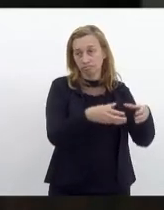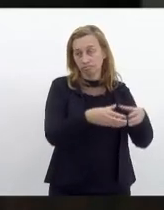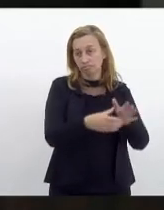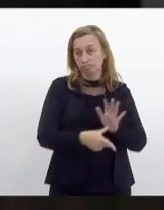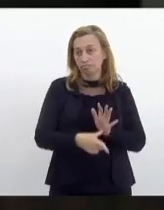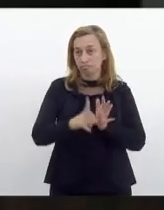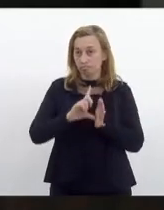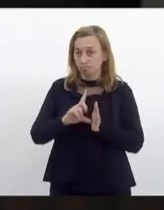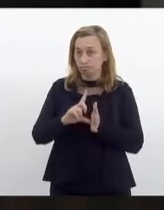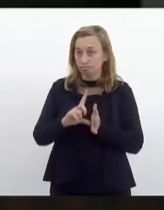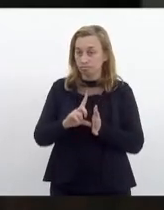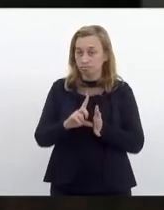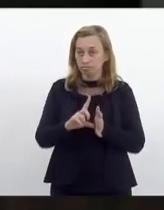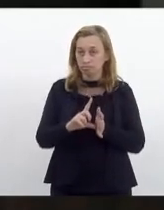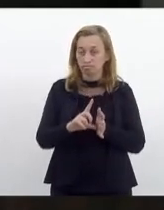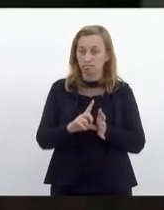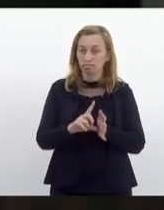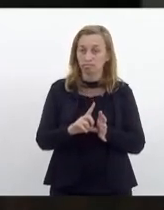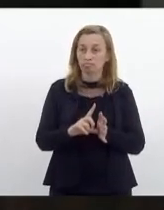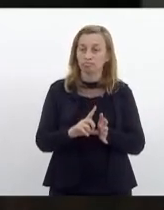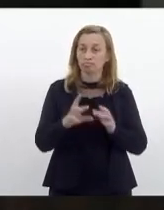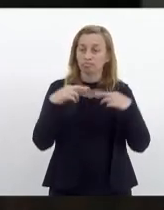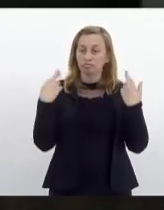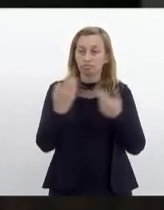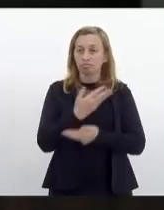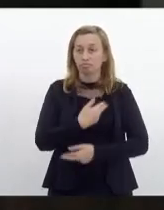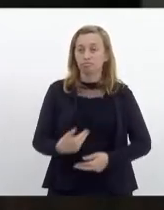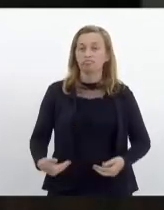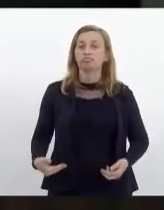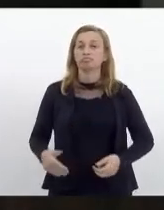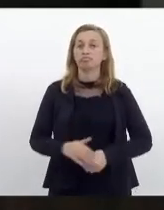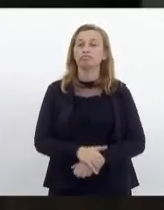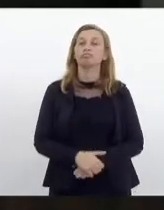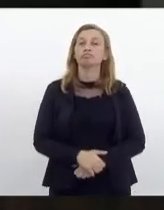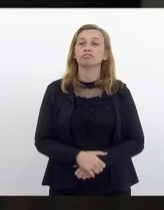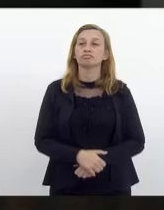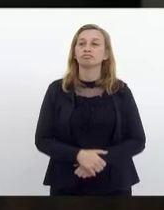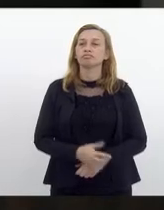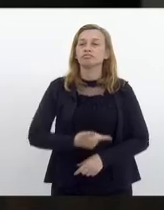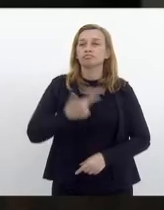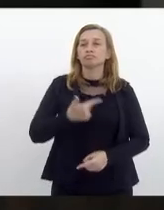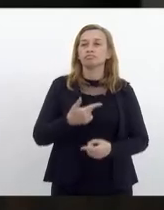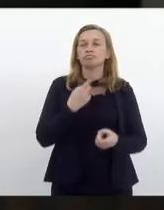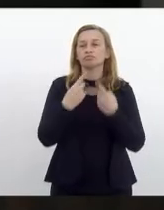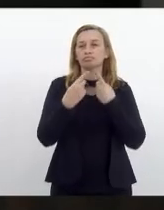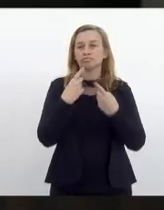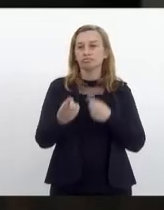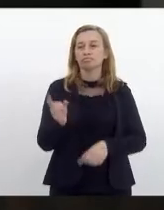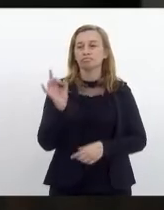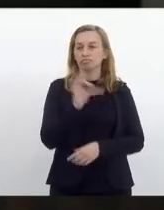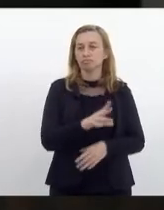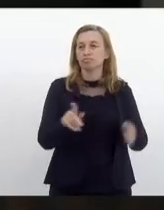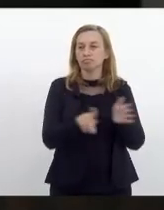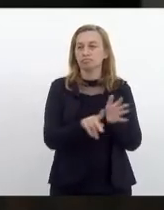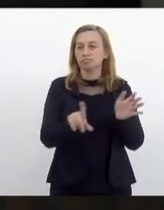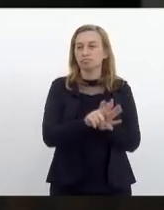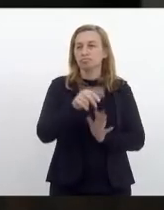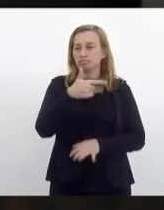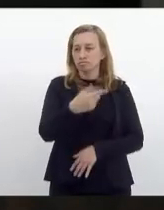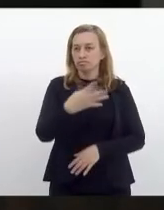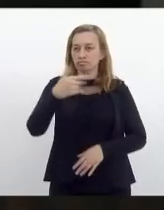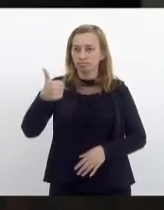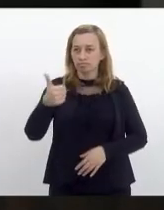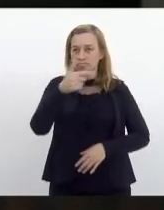porém, realizarmos uma audiência pública. Em regime de urgência, em discussão única, projeto de lei 4150 de